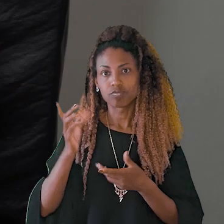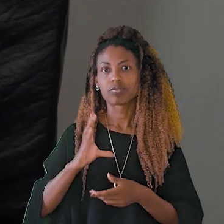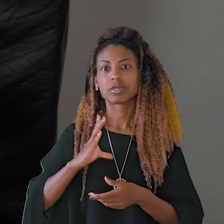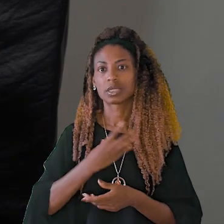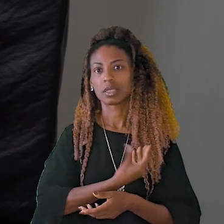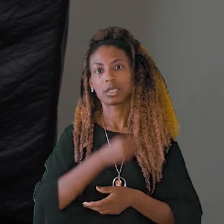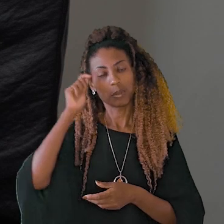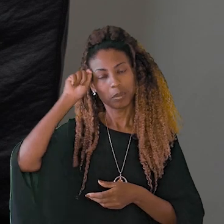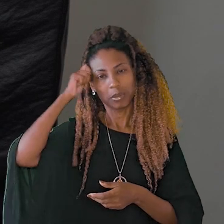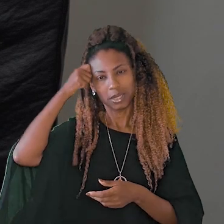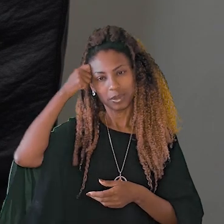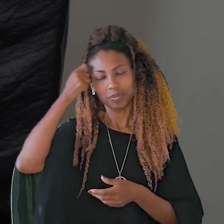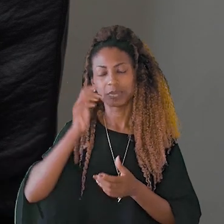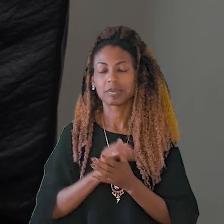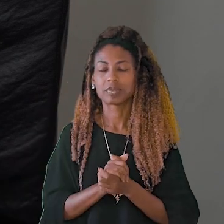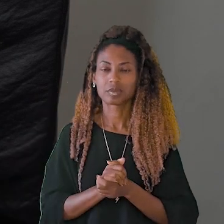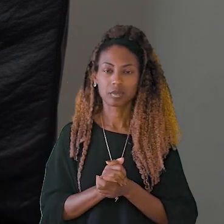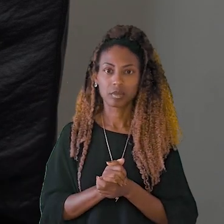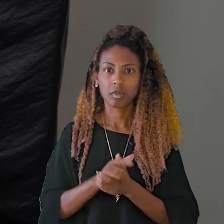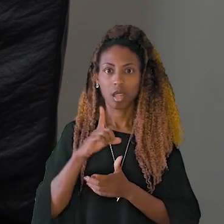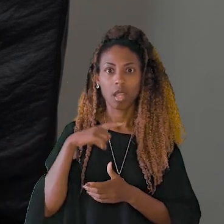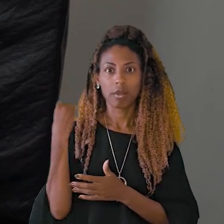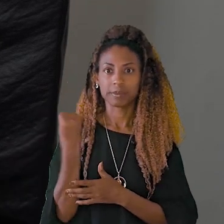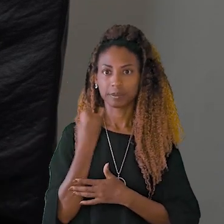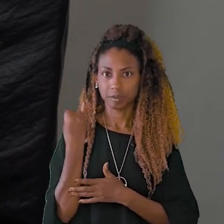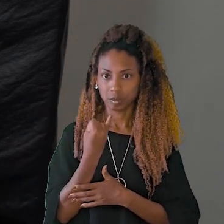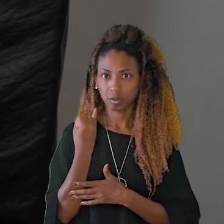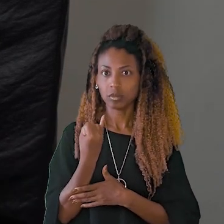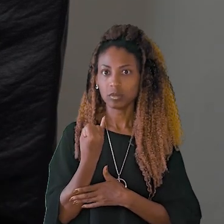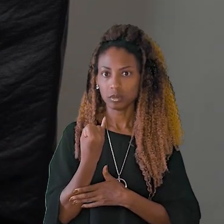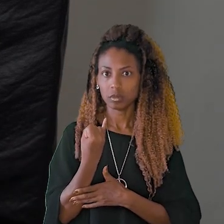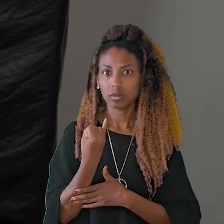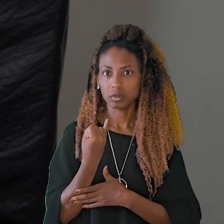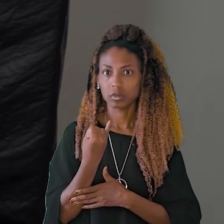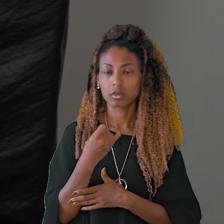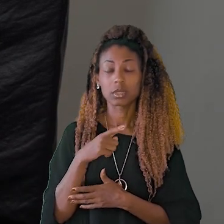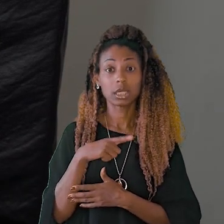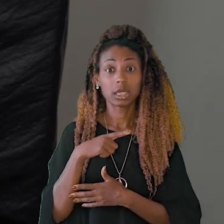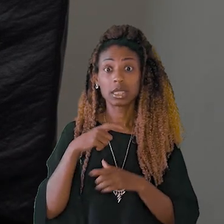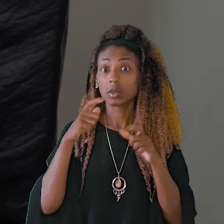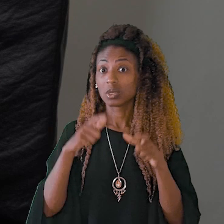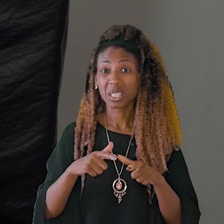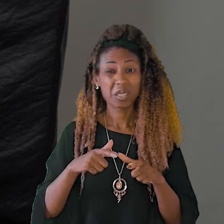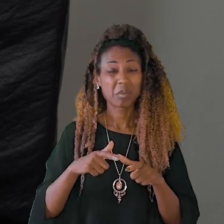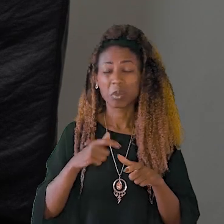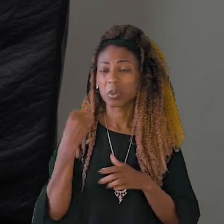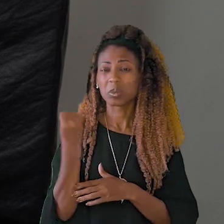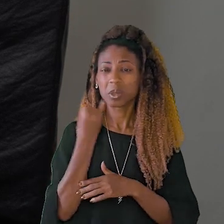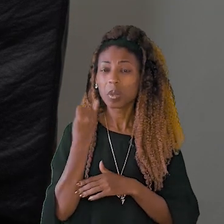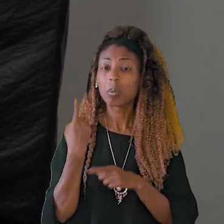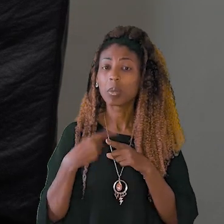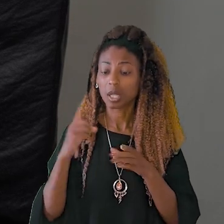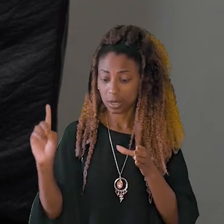ballroom tem muito sentido e e tem uma agregação muito importante. Eu falo que a cena tem um lugar extremamente importante justamente por uma questão de